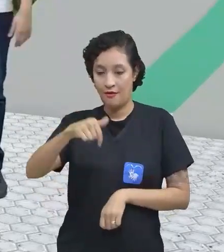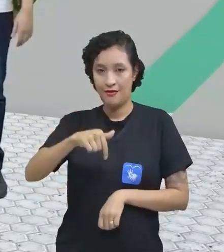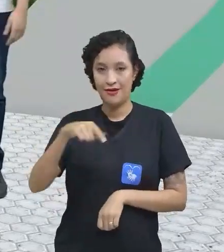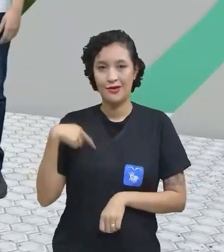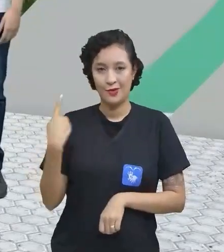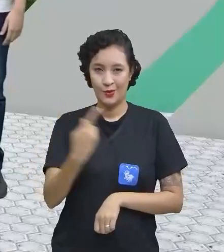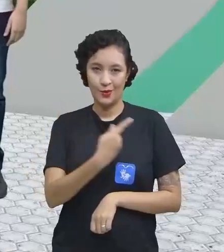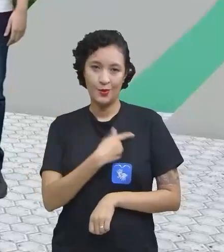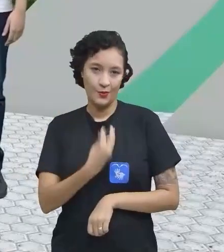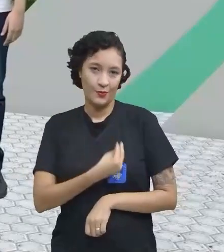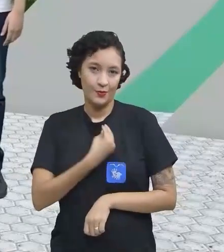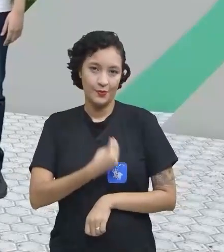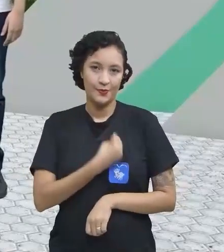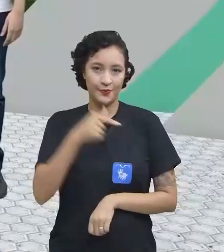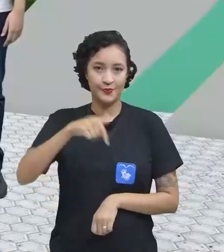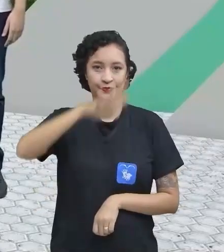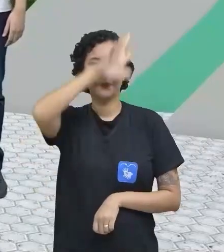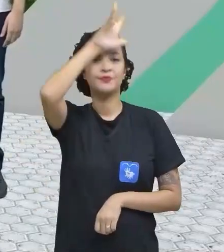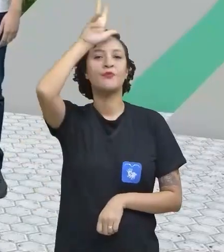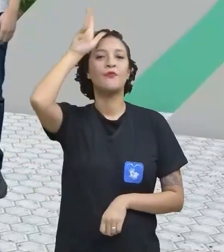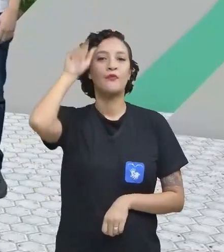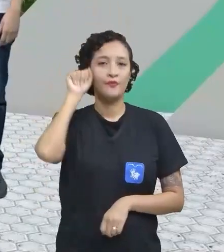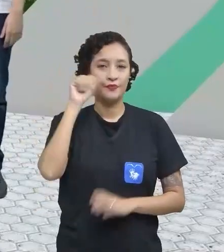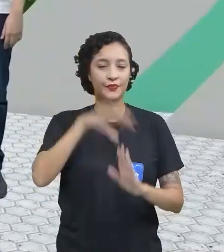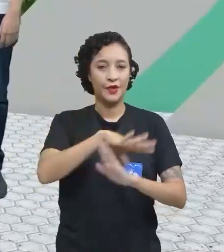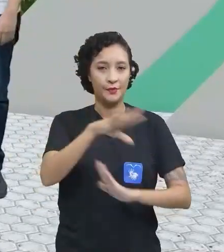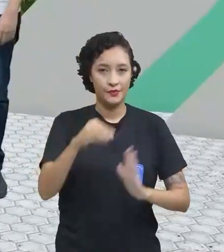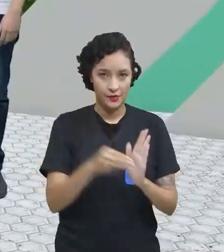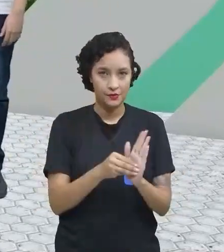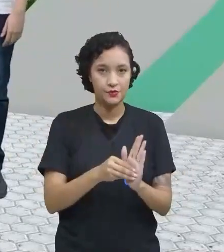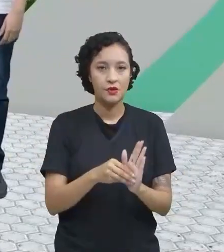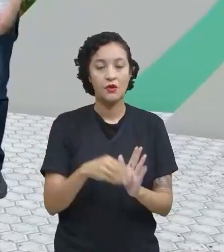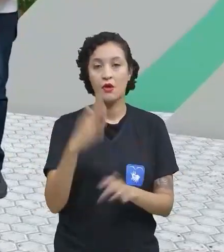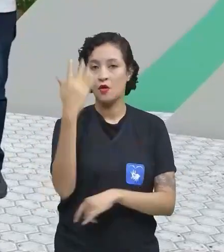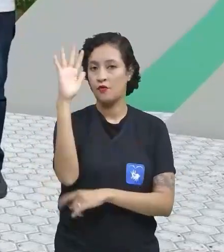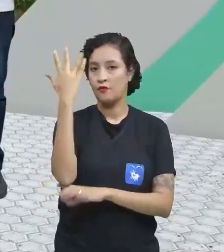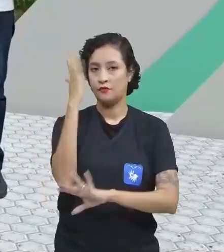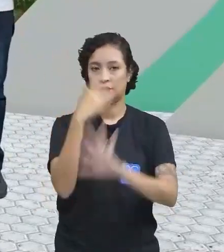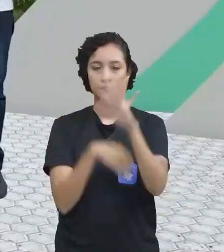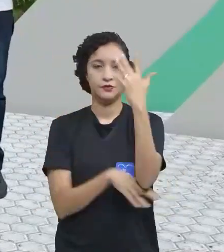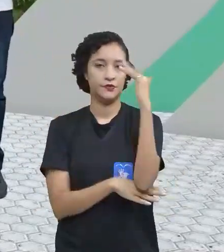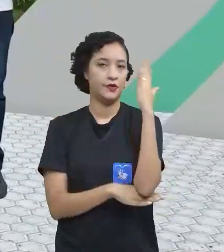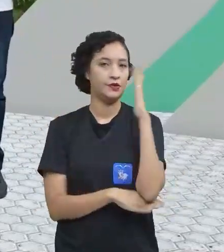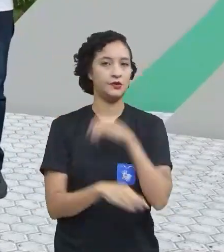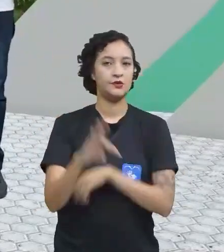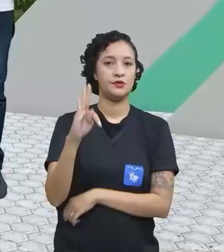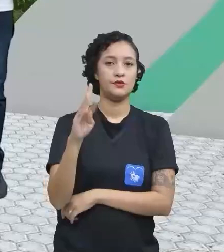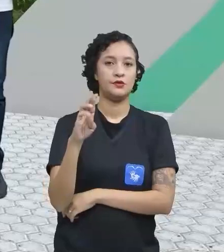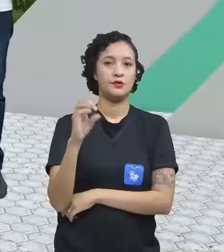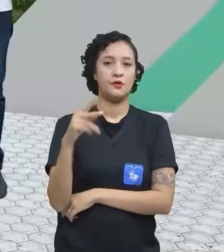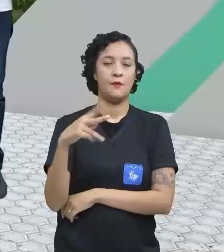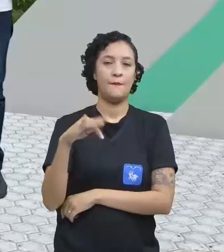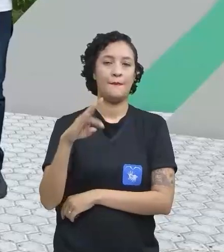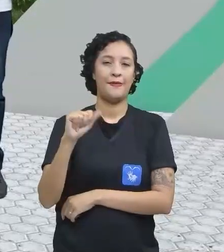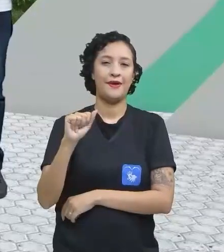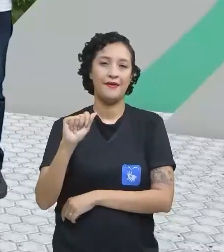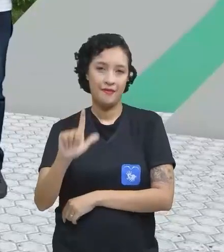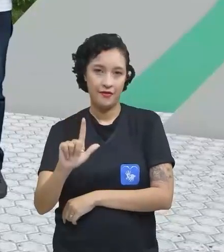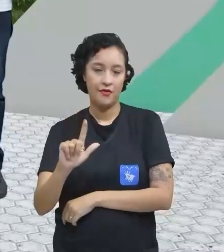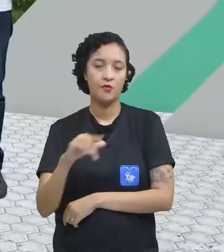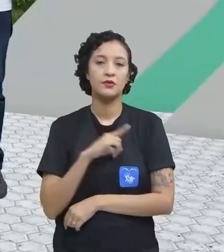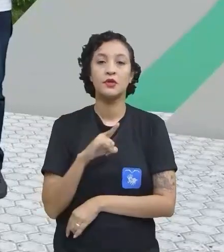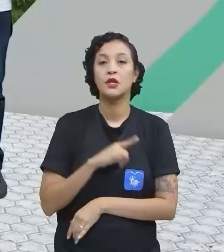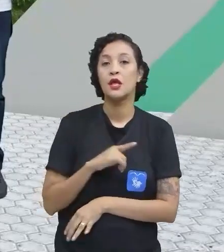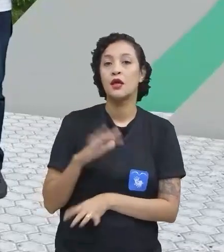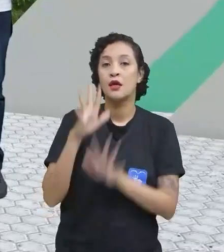né? Aqui no Amazonas, na Amazônia, a floresta tropical. Na floresta tropical existem os animais que convivem entre